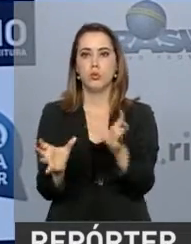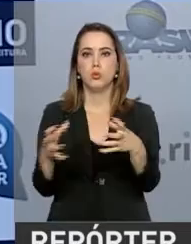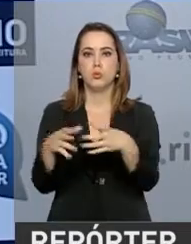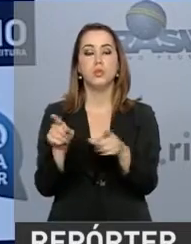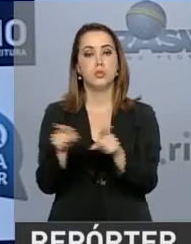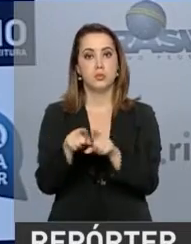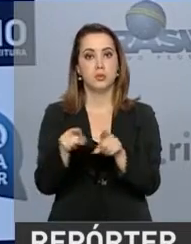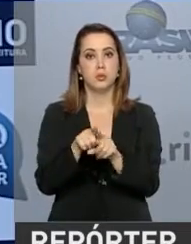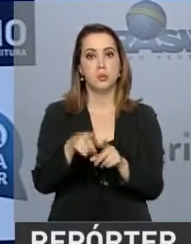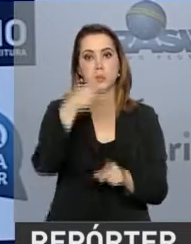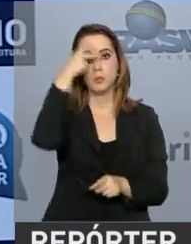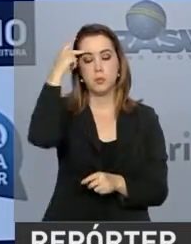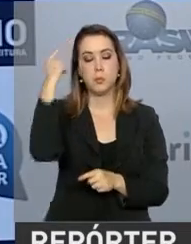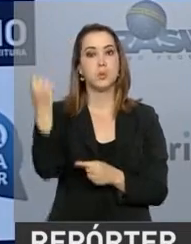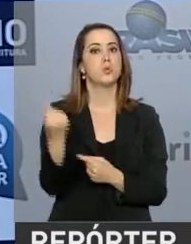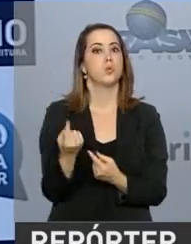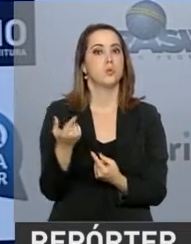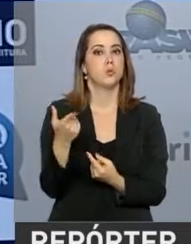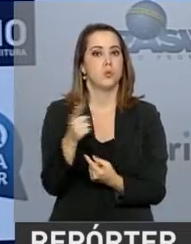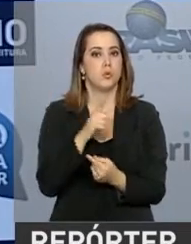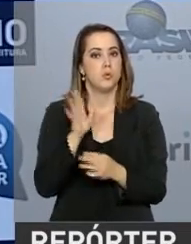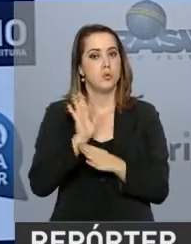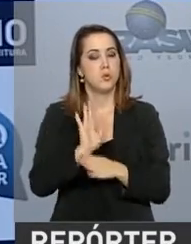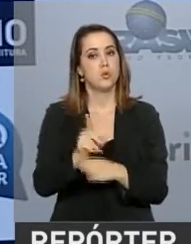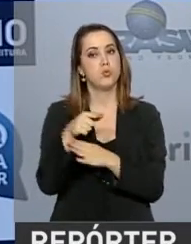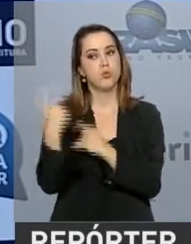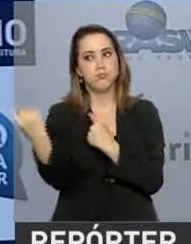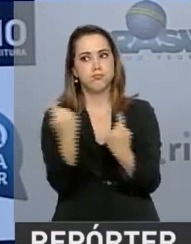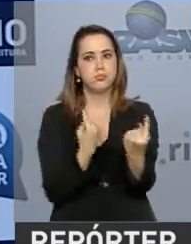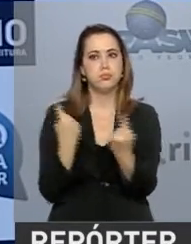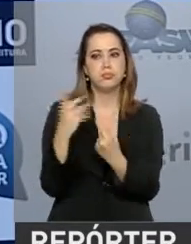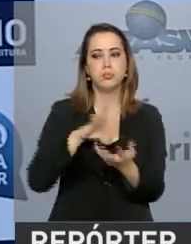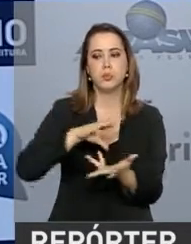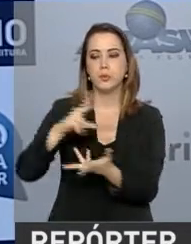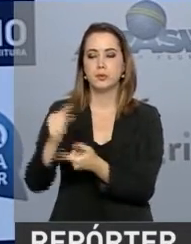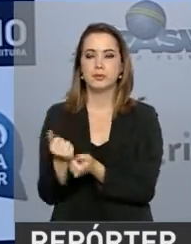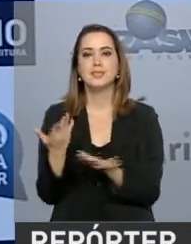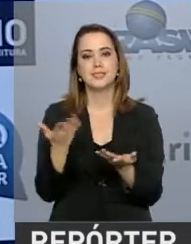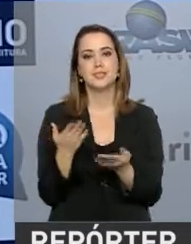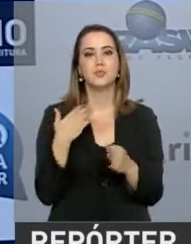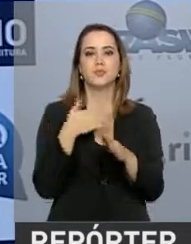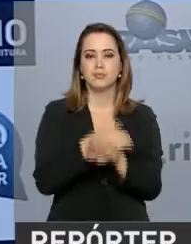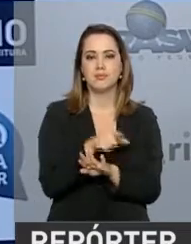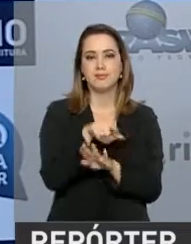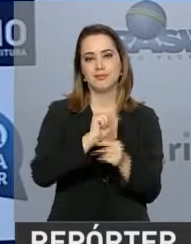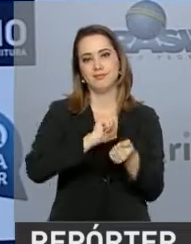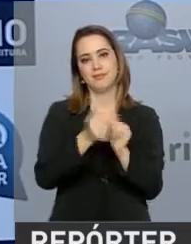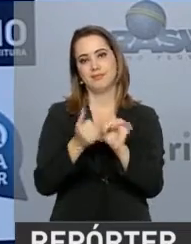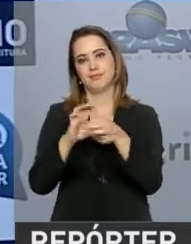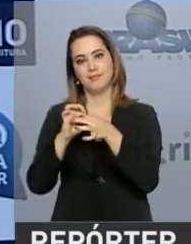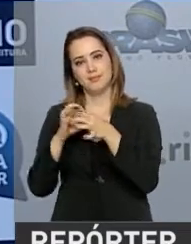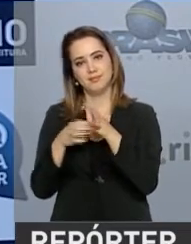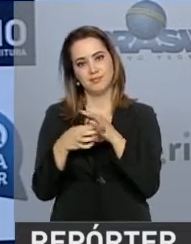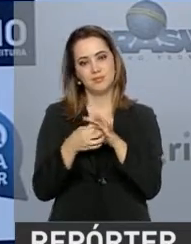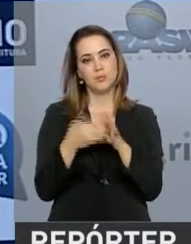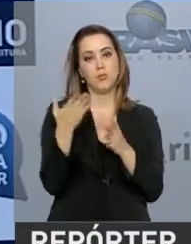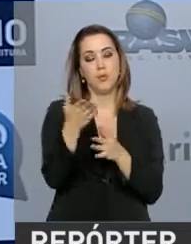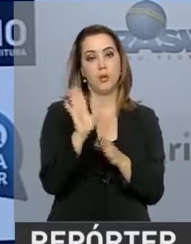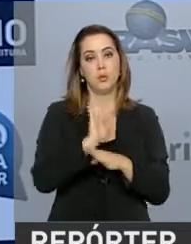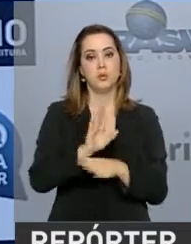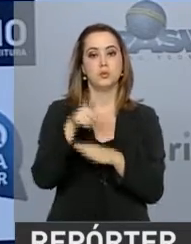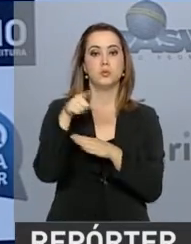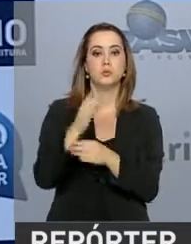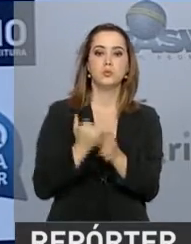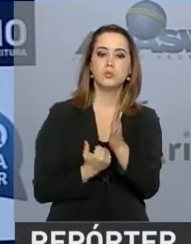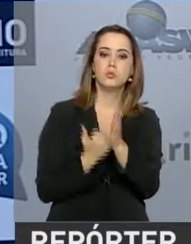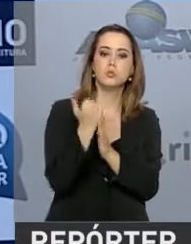que vieram do mundo todo pra participar das olimpíadas e para atender esse aumento da demanda foram